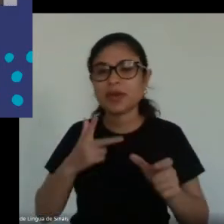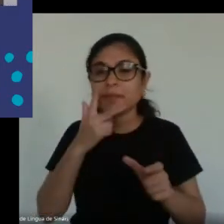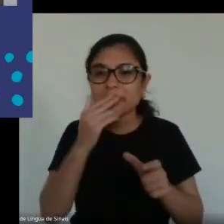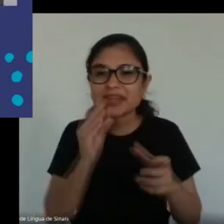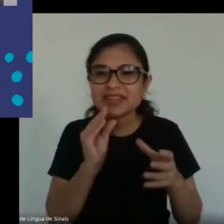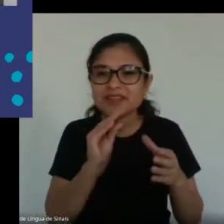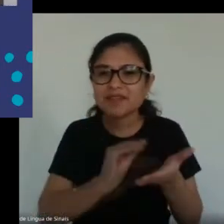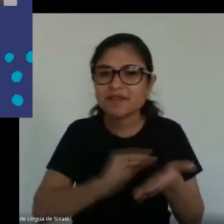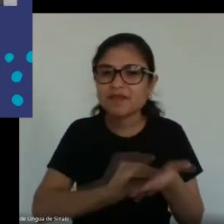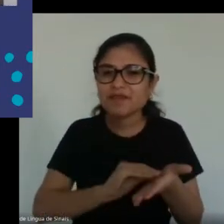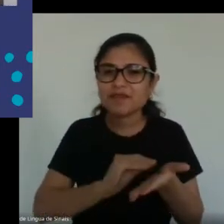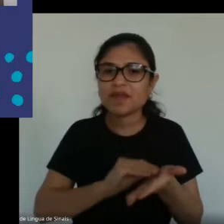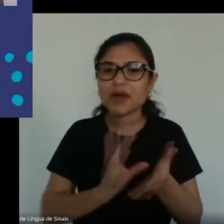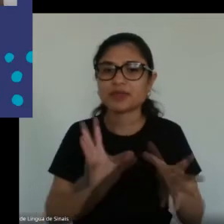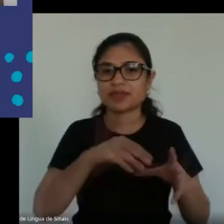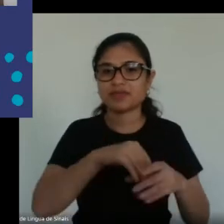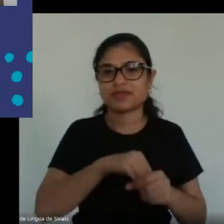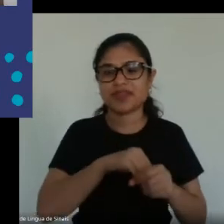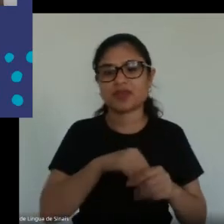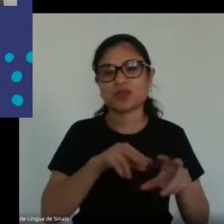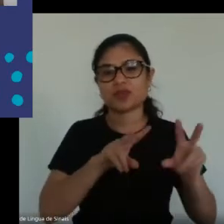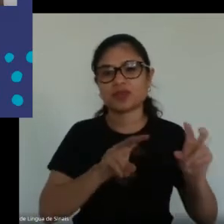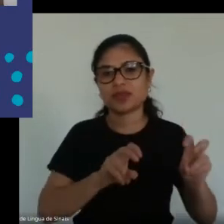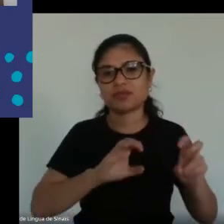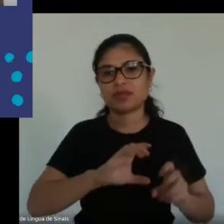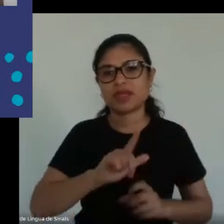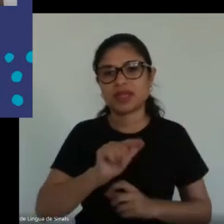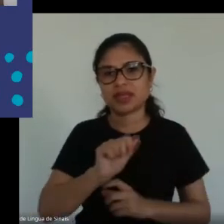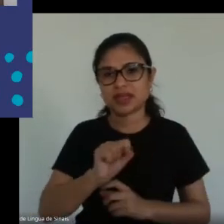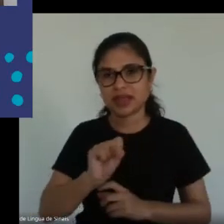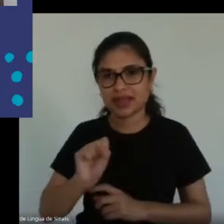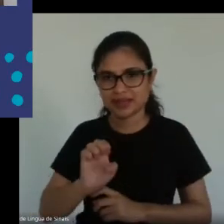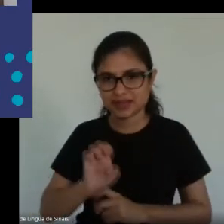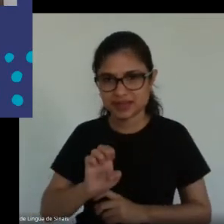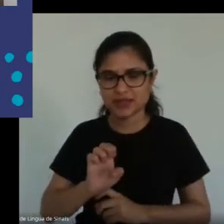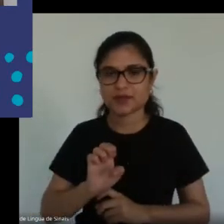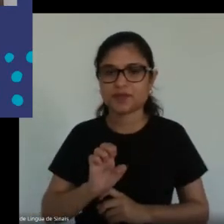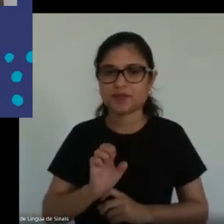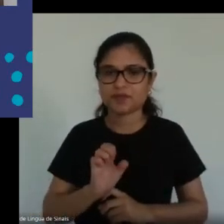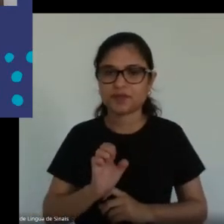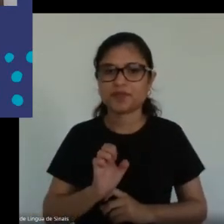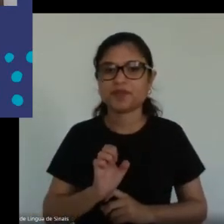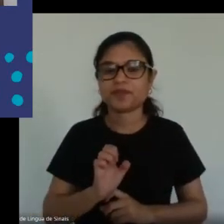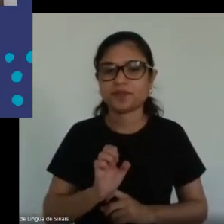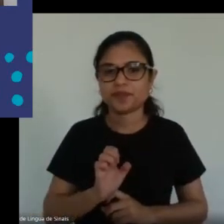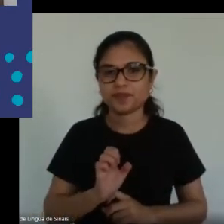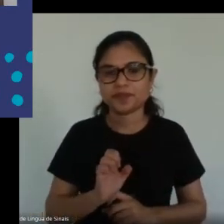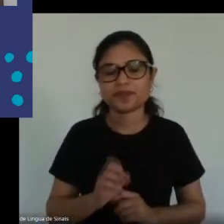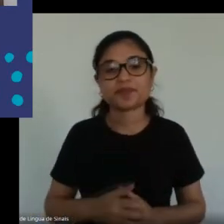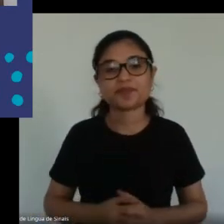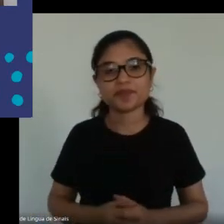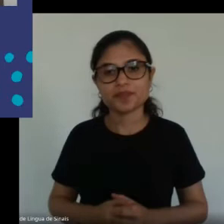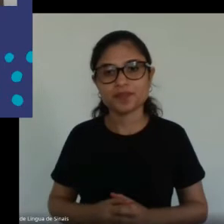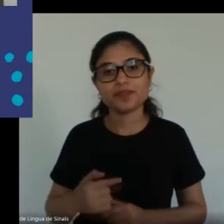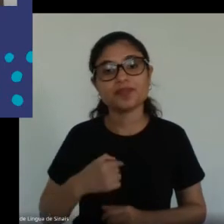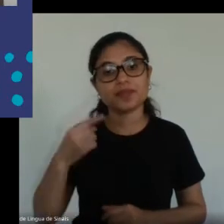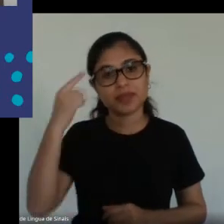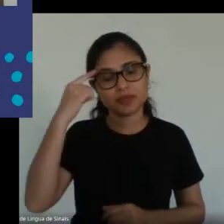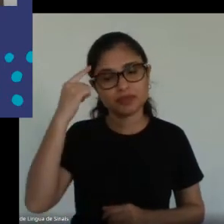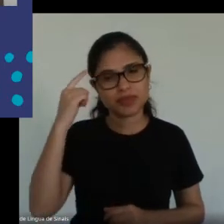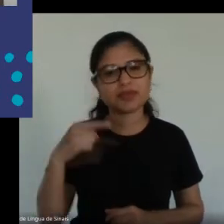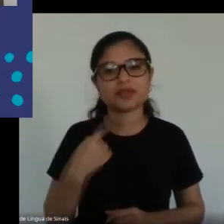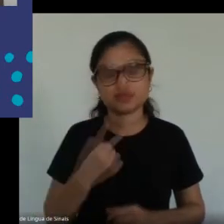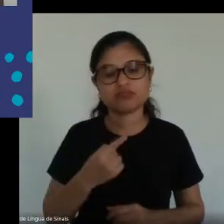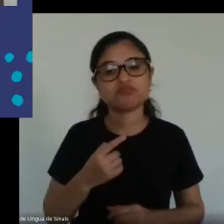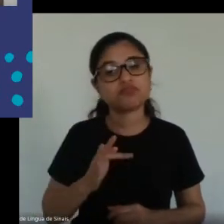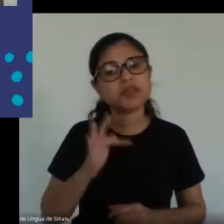esse recheio à classe, como se classe existisse em abstrato. eu penso que a